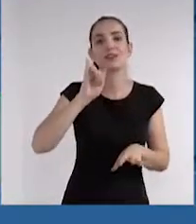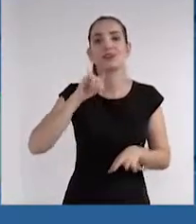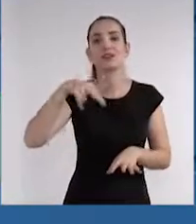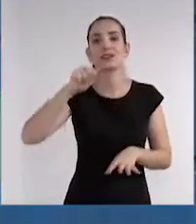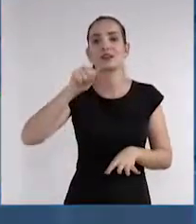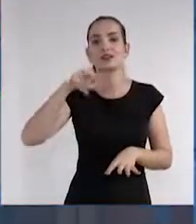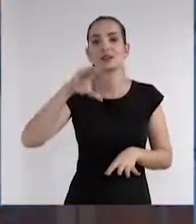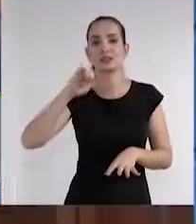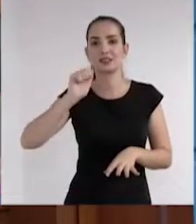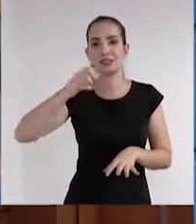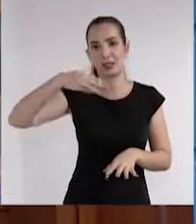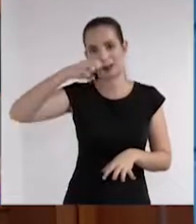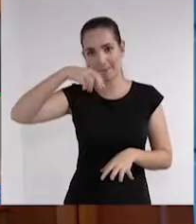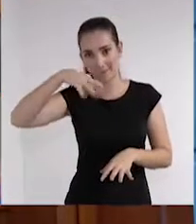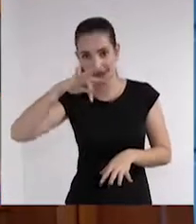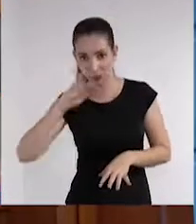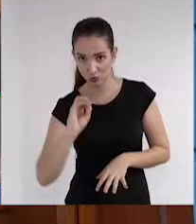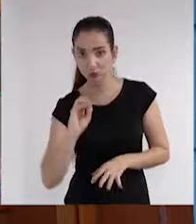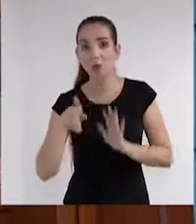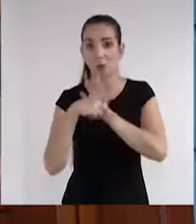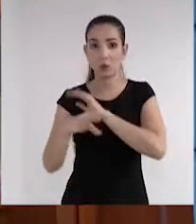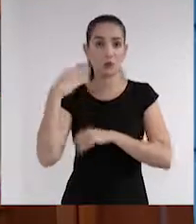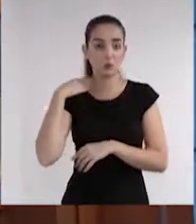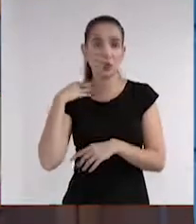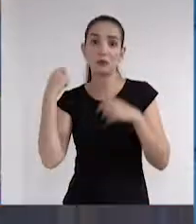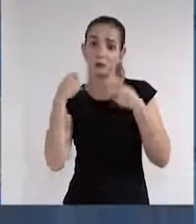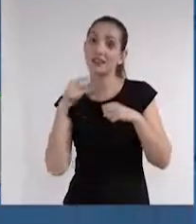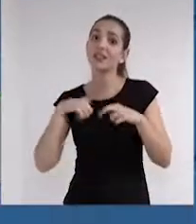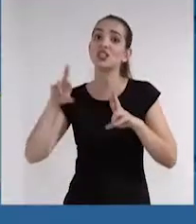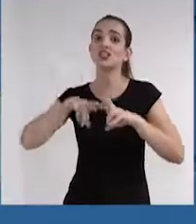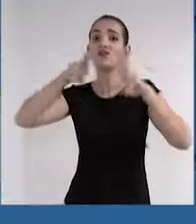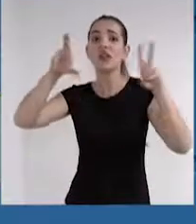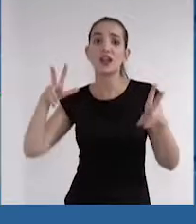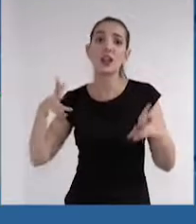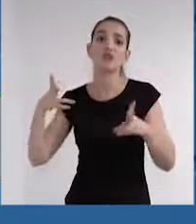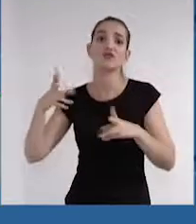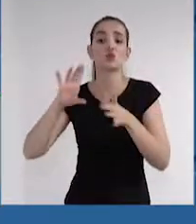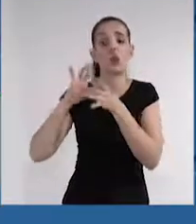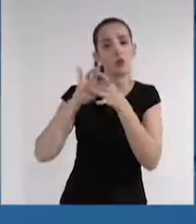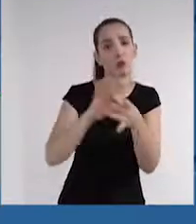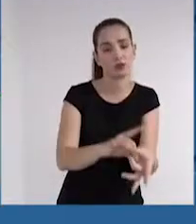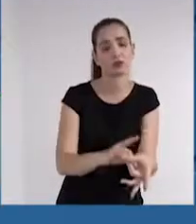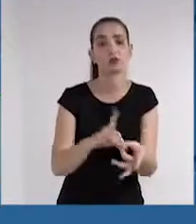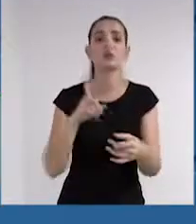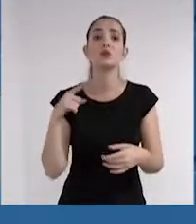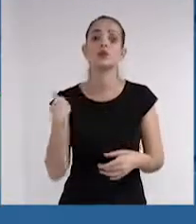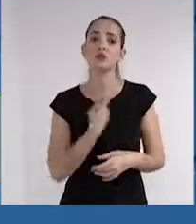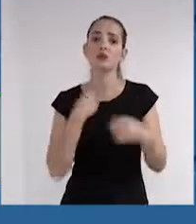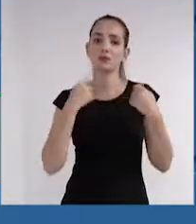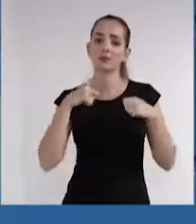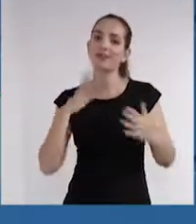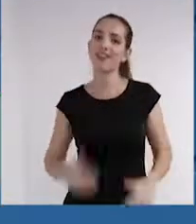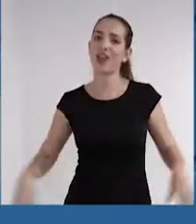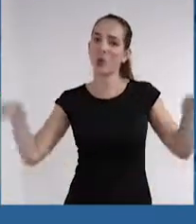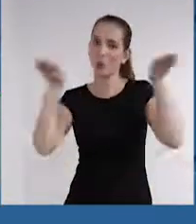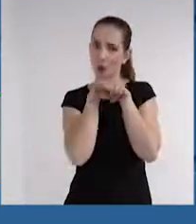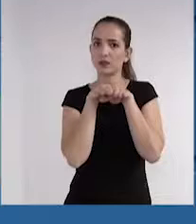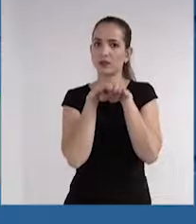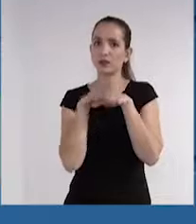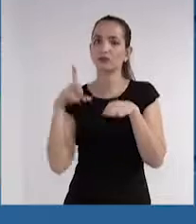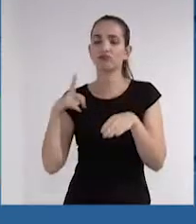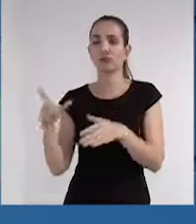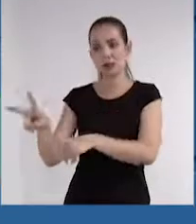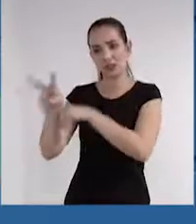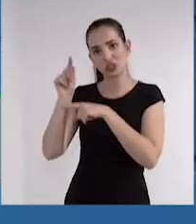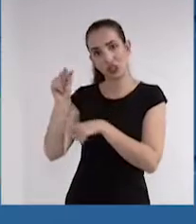de situação financeira, certo? Uma que é a parte que a gente chama de equalizada, que é o recurso equalizado,